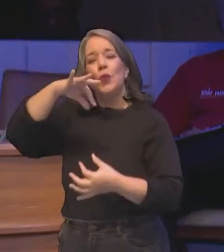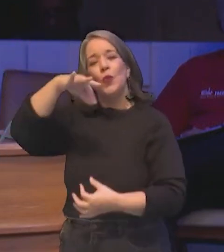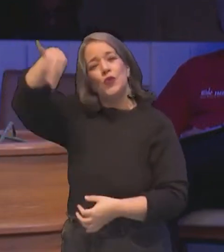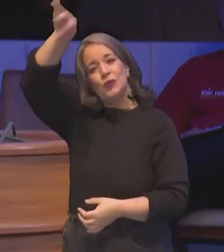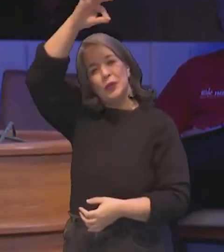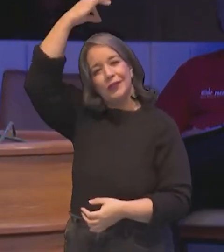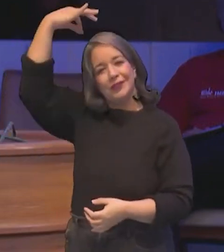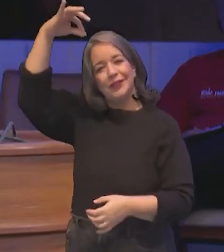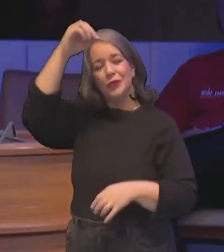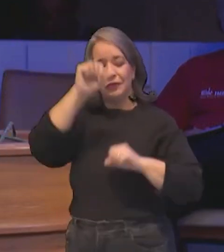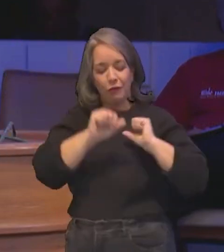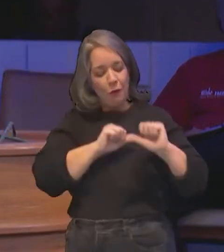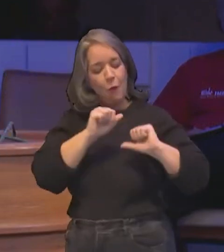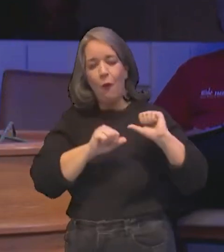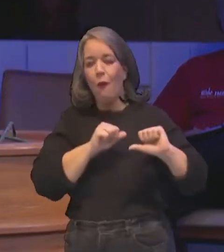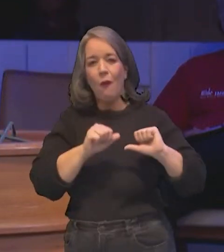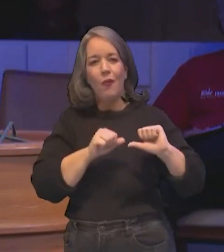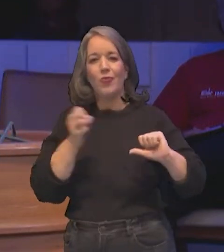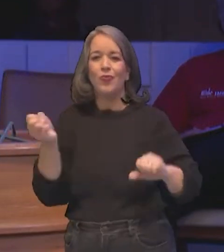um novo coração.